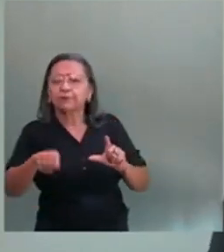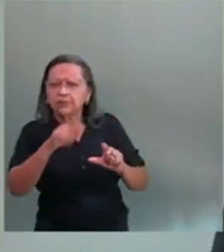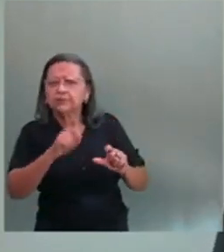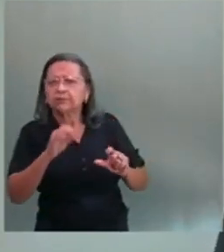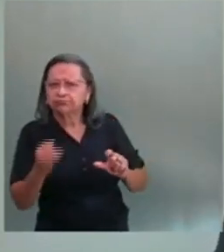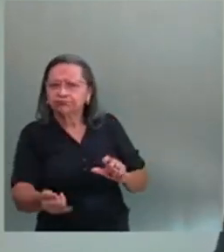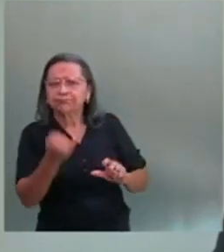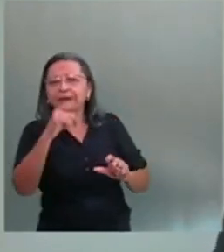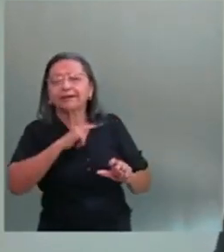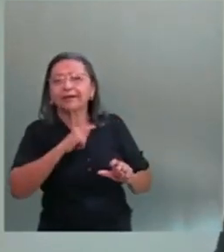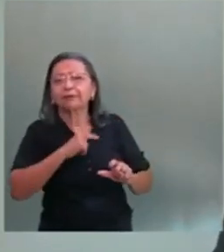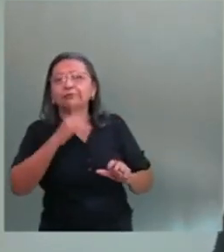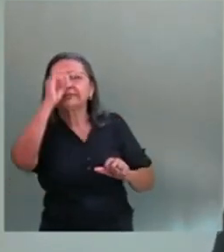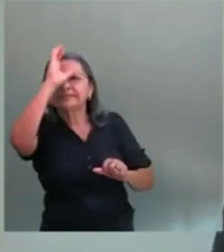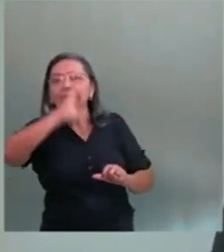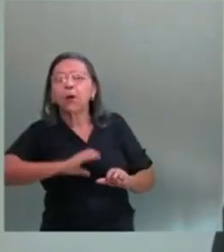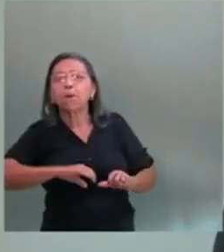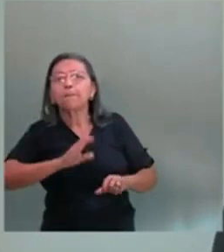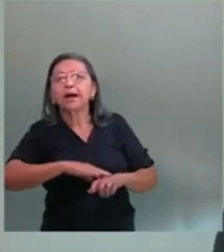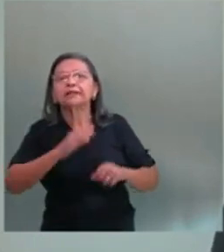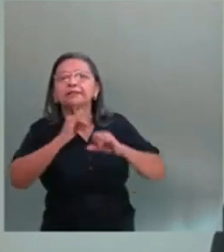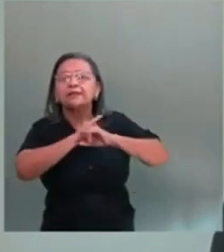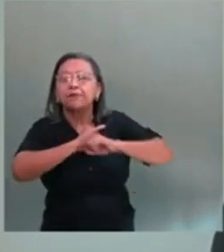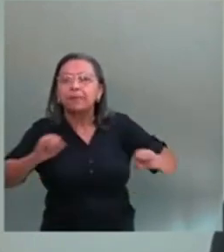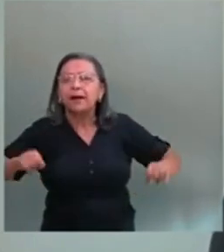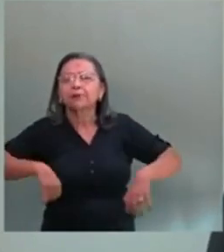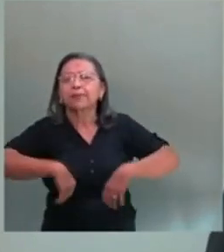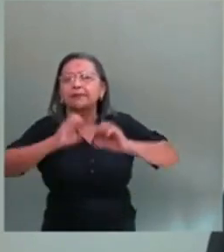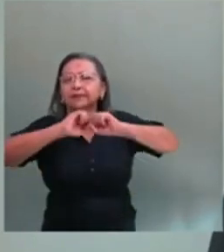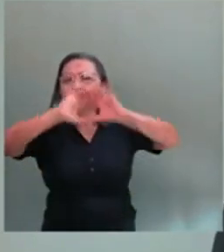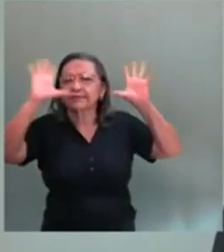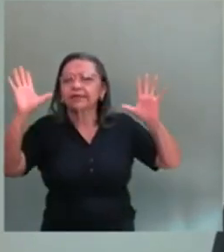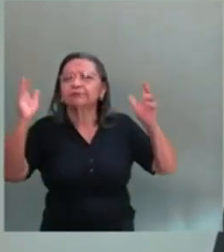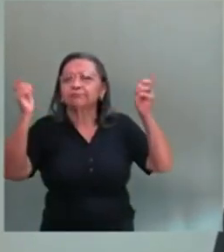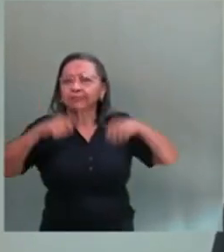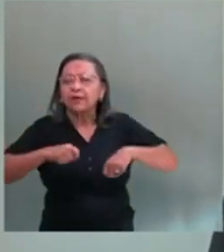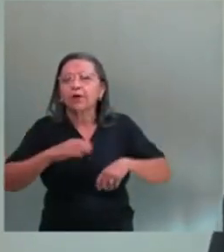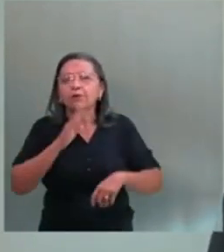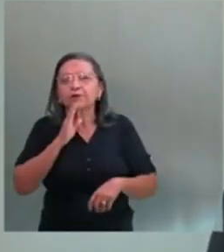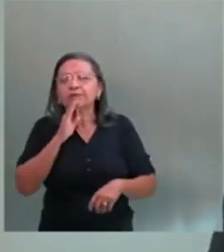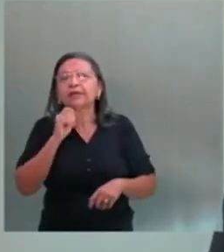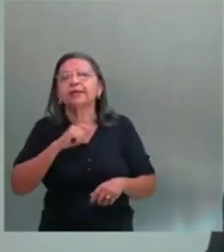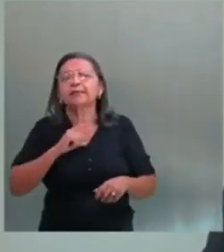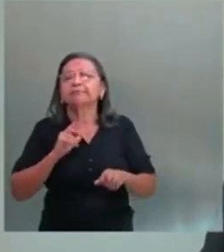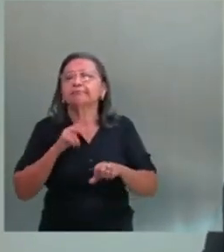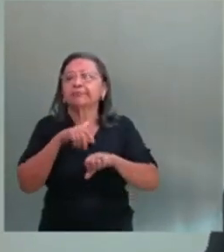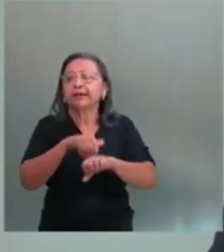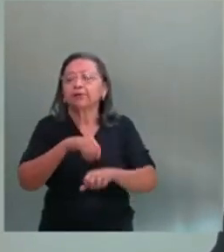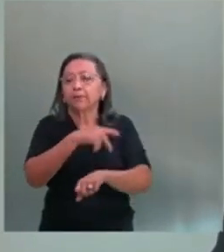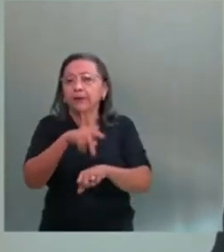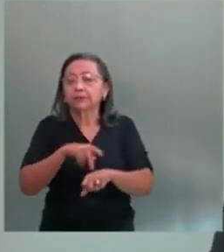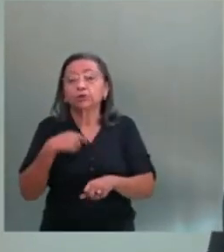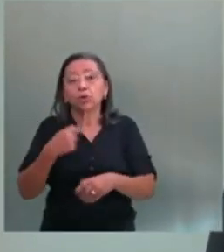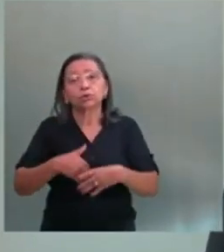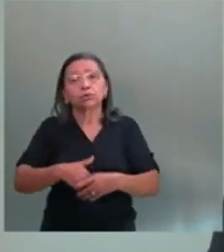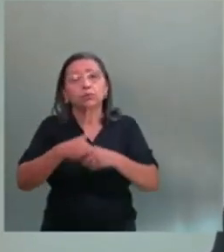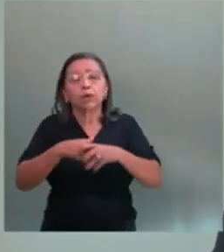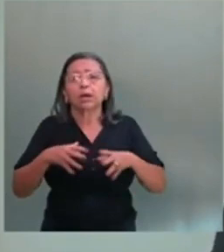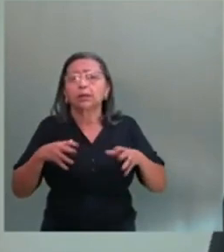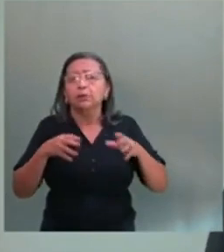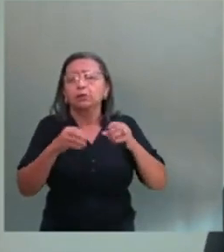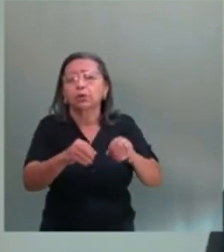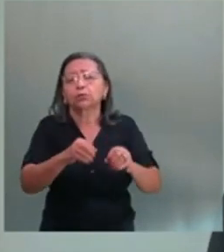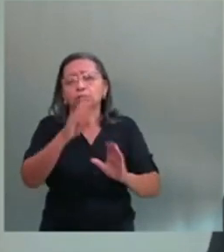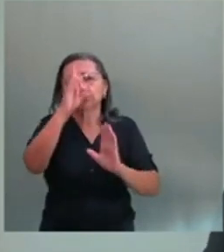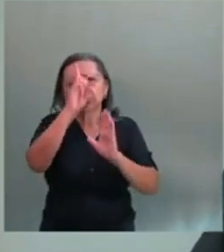para termos um cidadão mais informado, mais esclarecido, mais participante, com maior capacidade de conhecer e interpretar o país. Nossos cumprimentos a todos os dirigentes